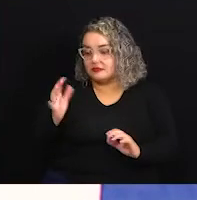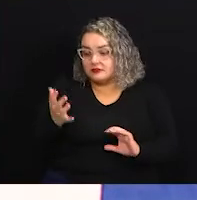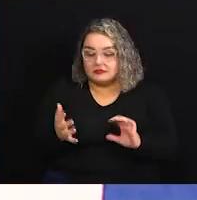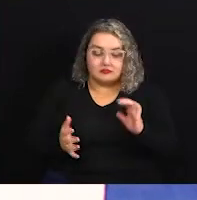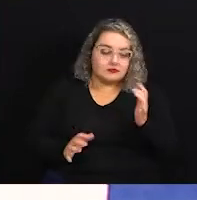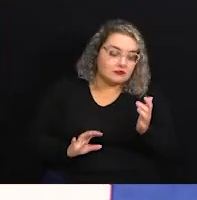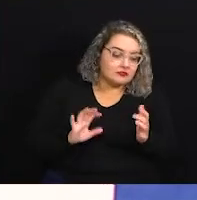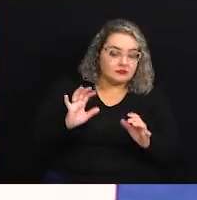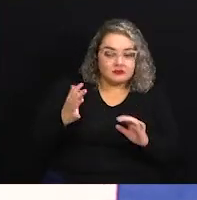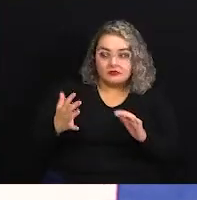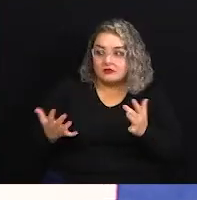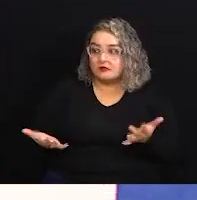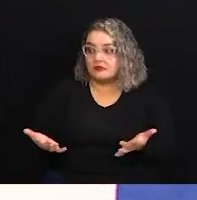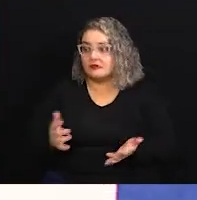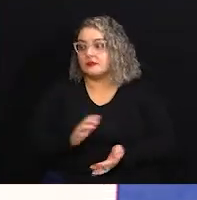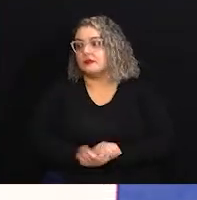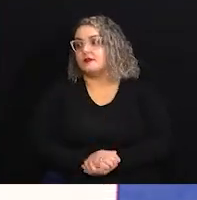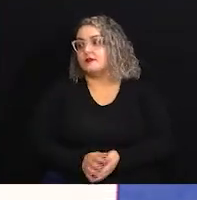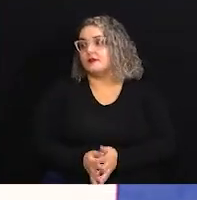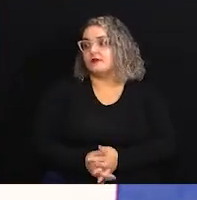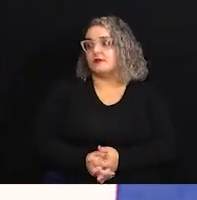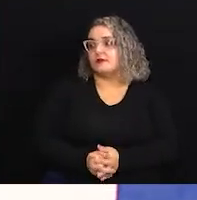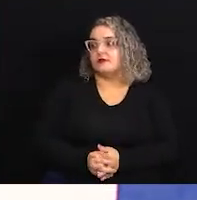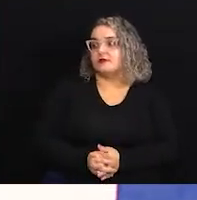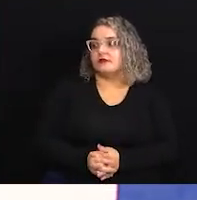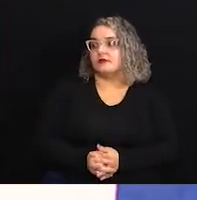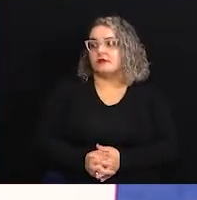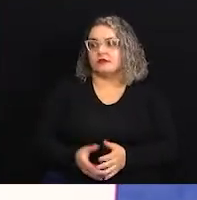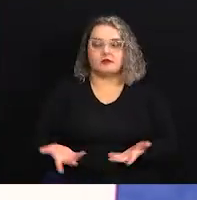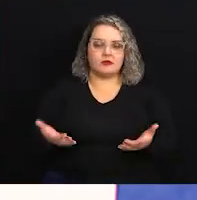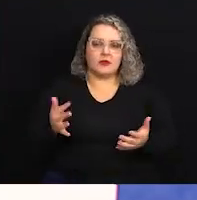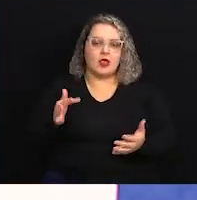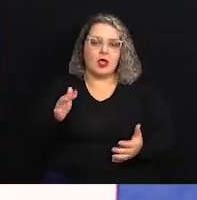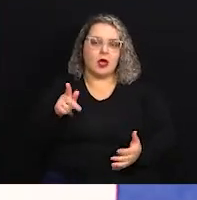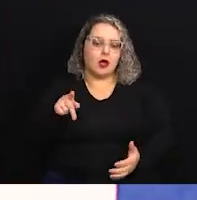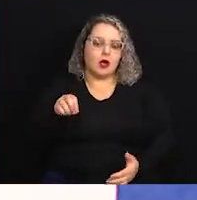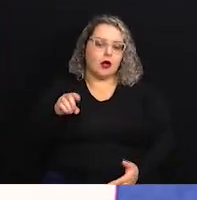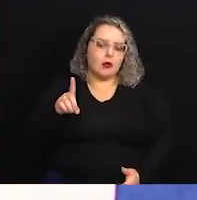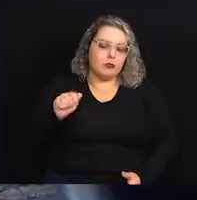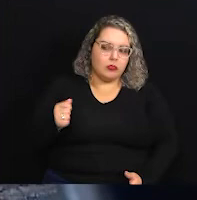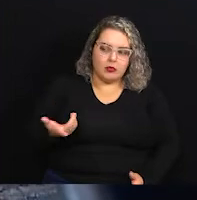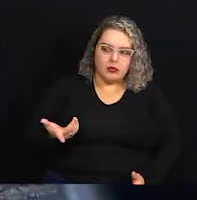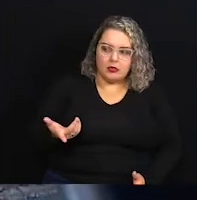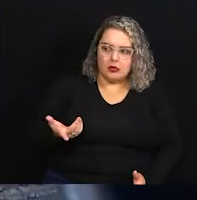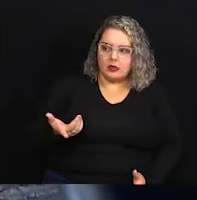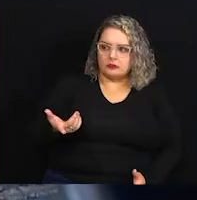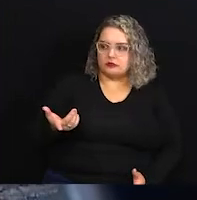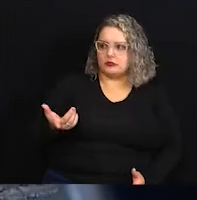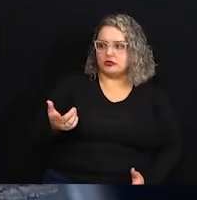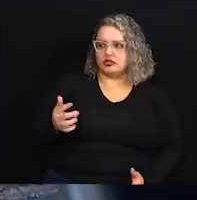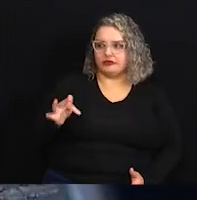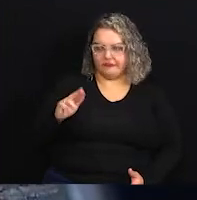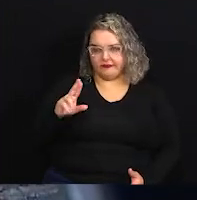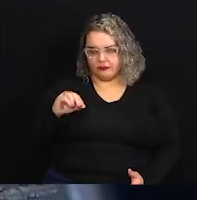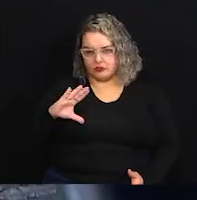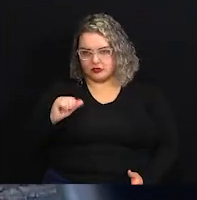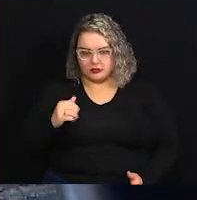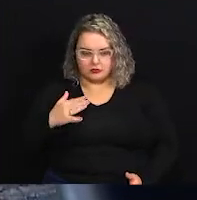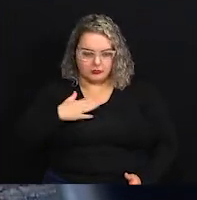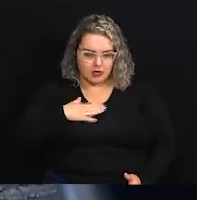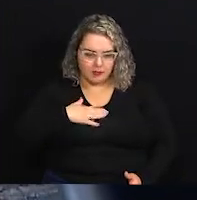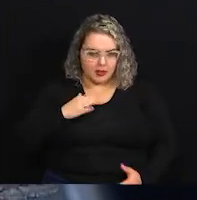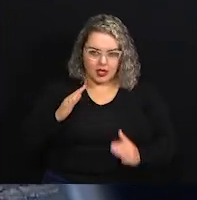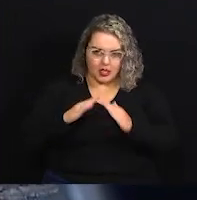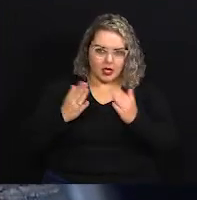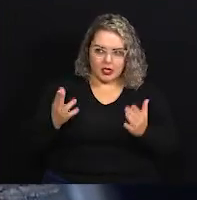pouco. Eu adquiri uma porta de fusca para usar como peça decorativa na minha casa. Mas você já tinha essa questão da